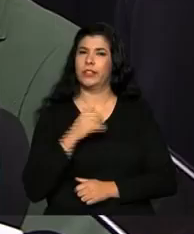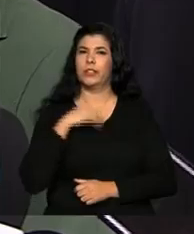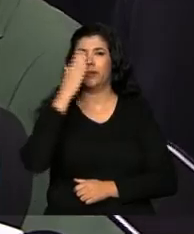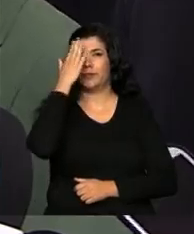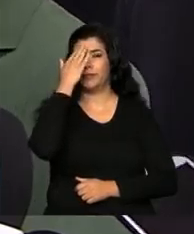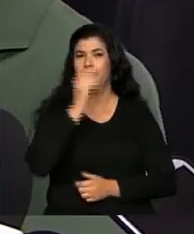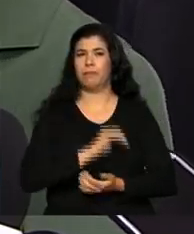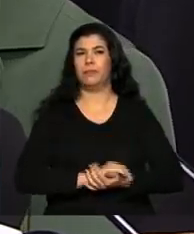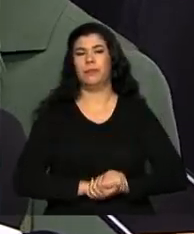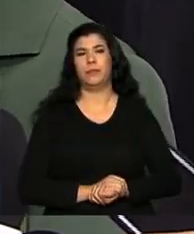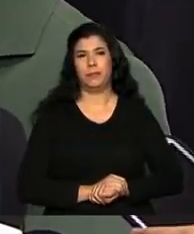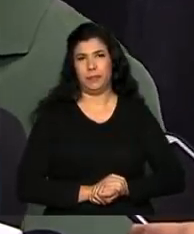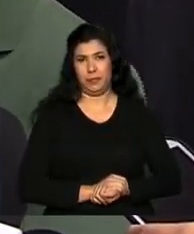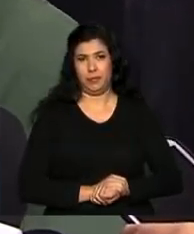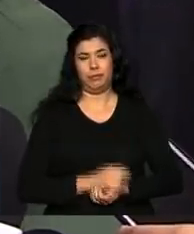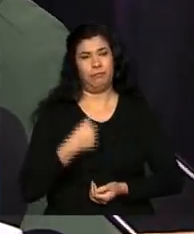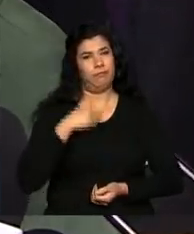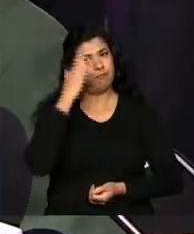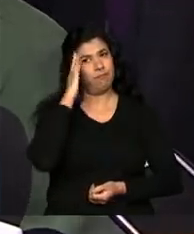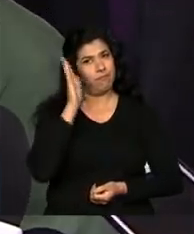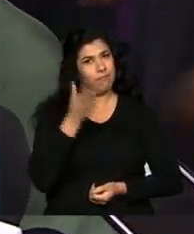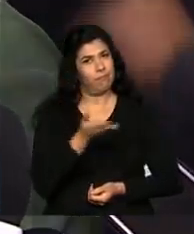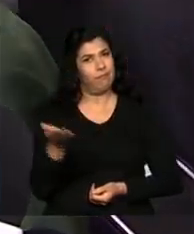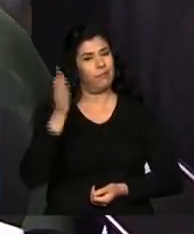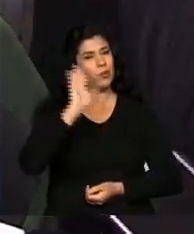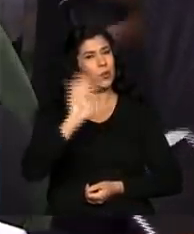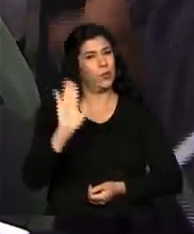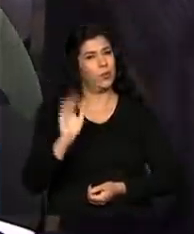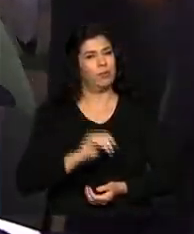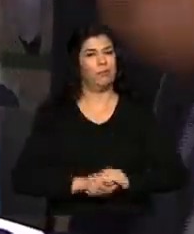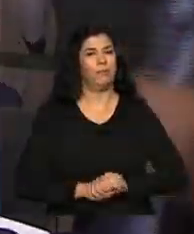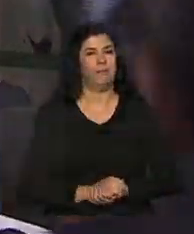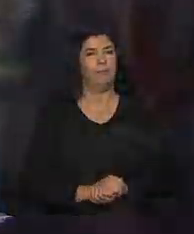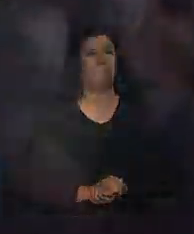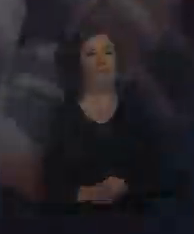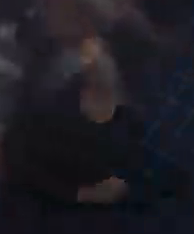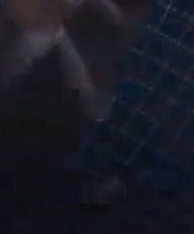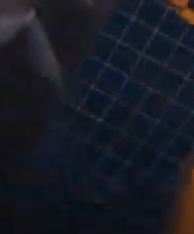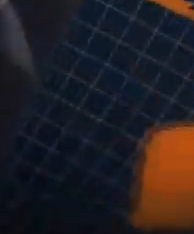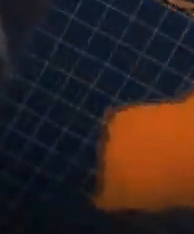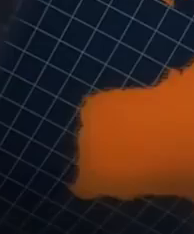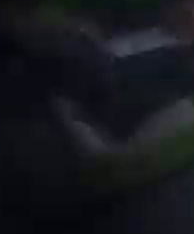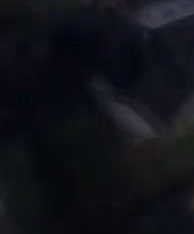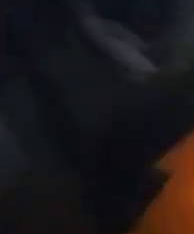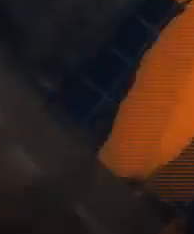estou ficando esperta. Muito esperta. Tchau para vocês. Obrigada, presidente.